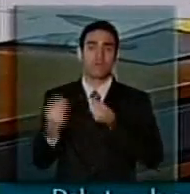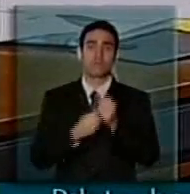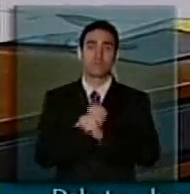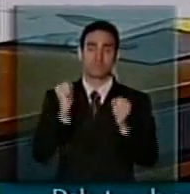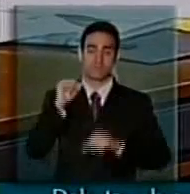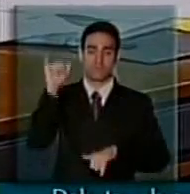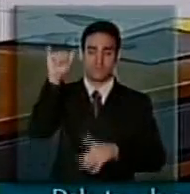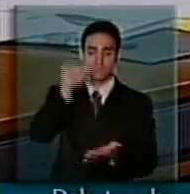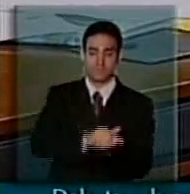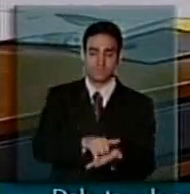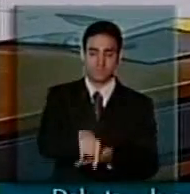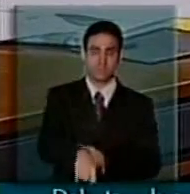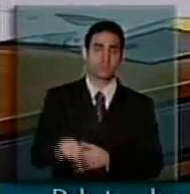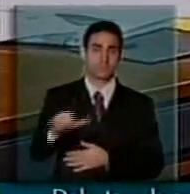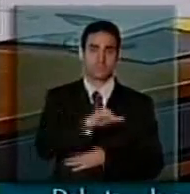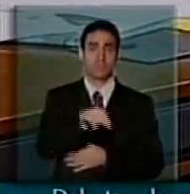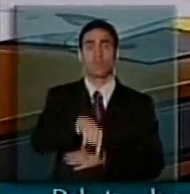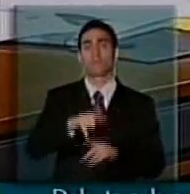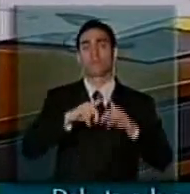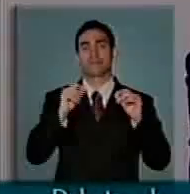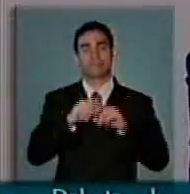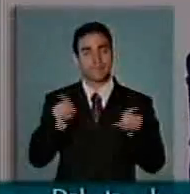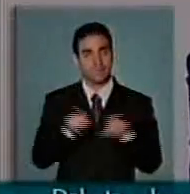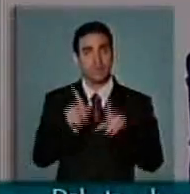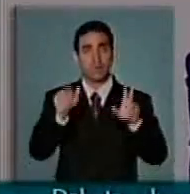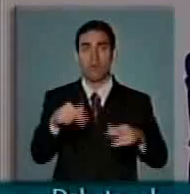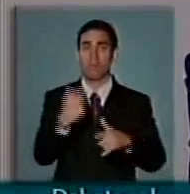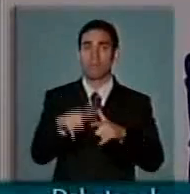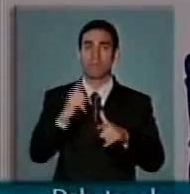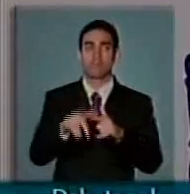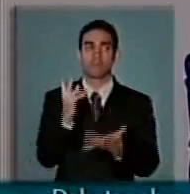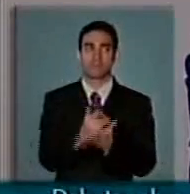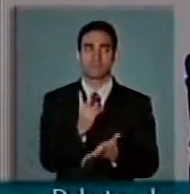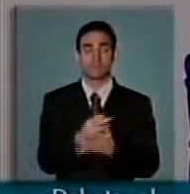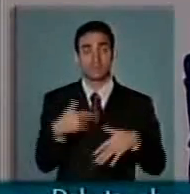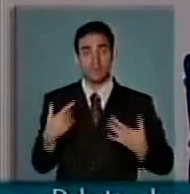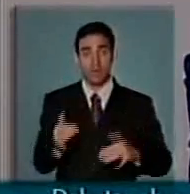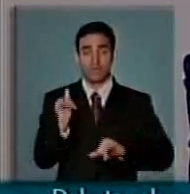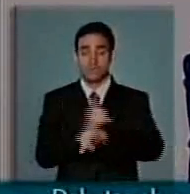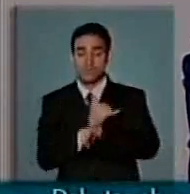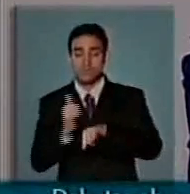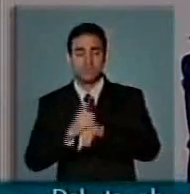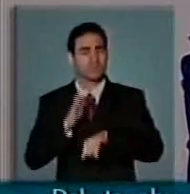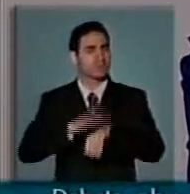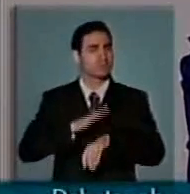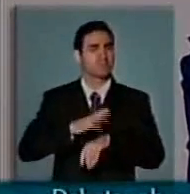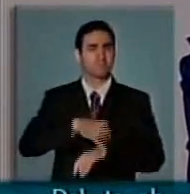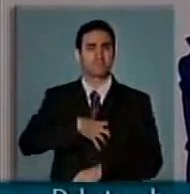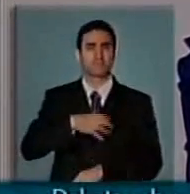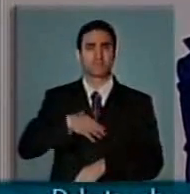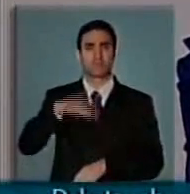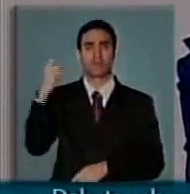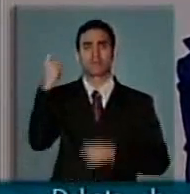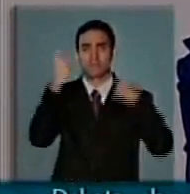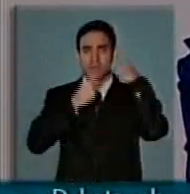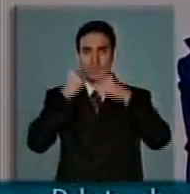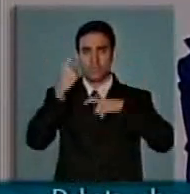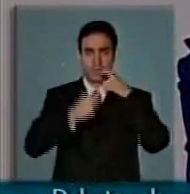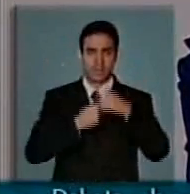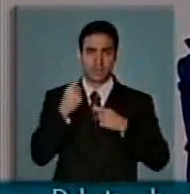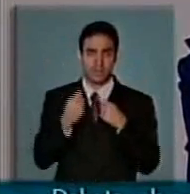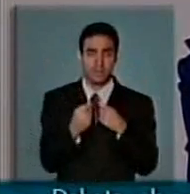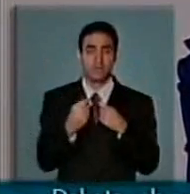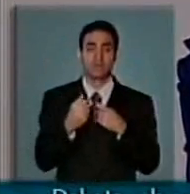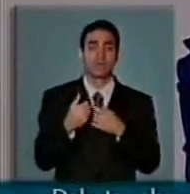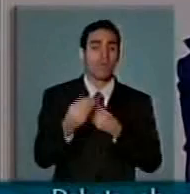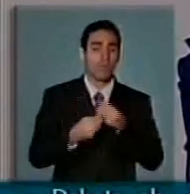em Brasília em determinados horários. Então, essa parte de infraestrutura é a mais preocupante para todos esses eventos que nós vamos